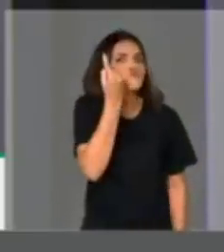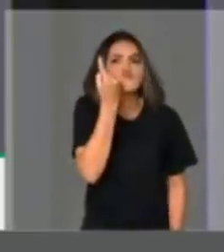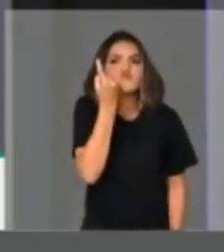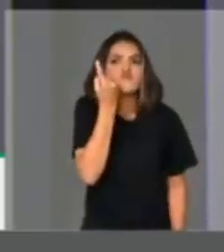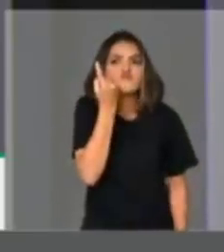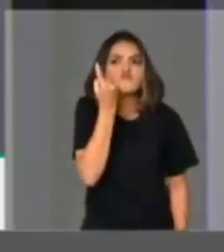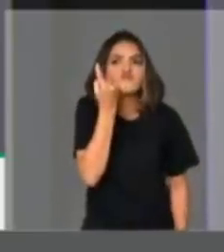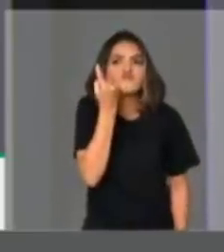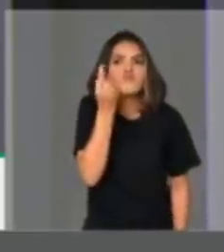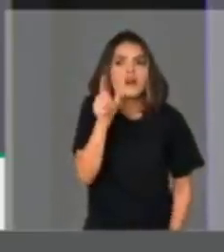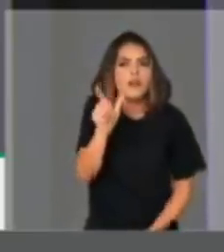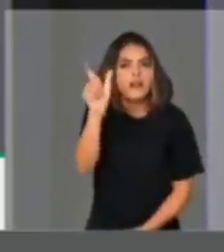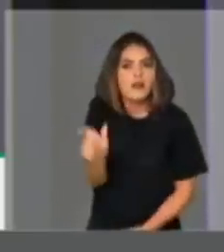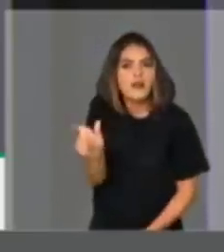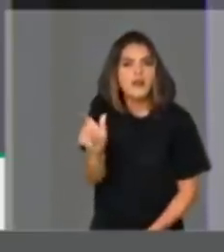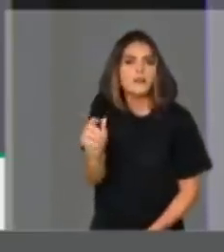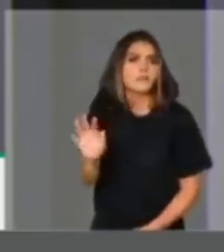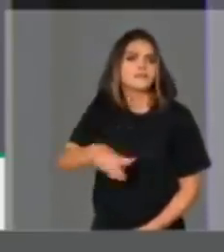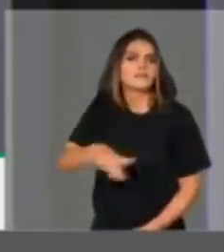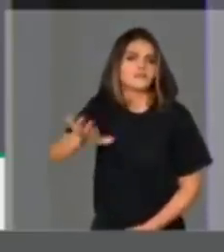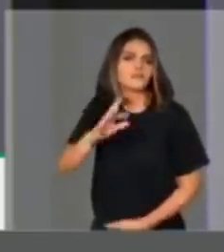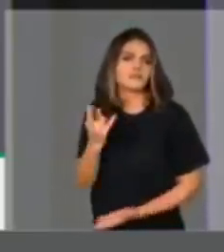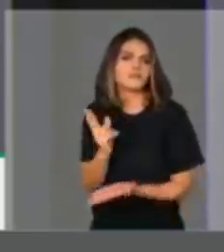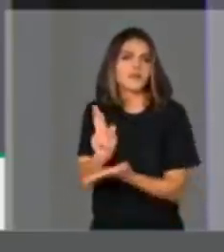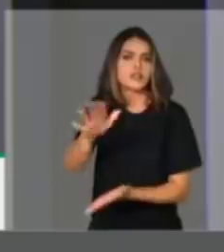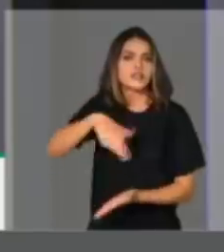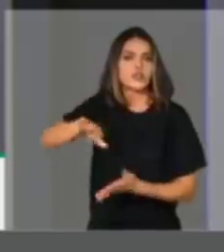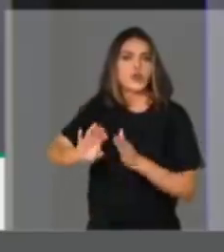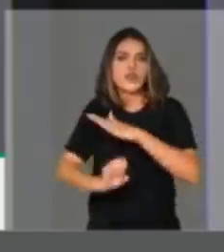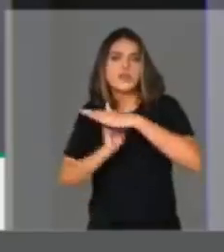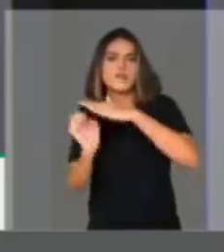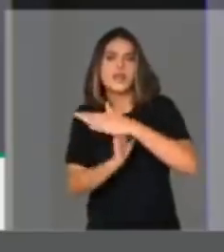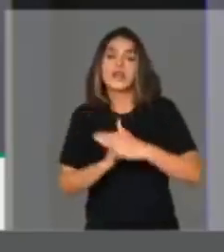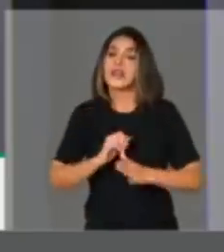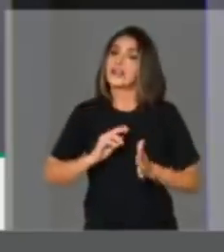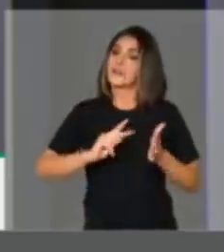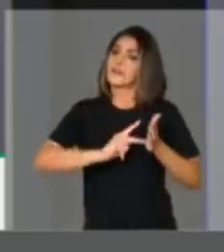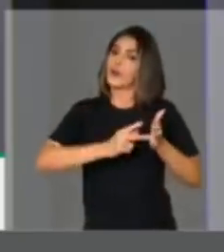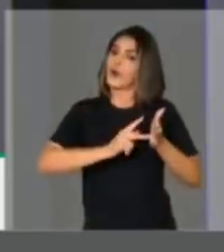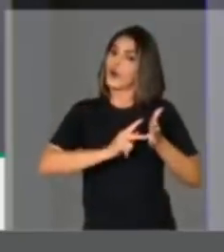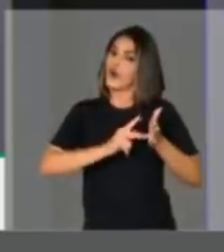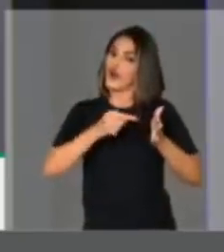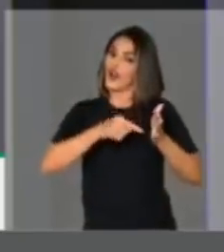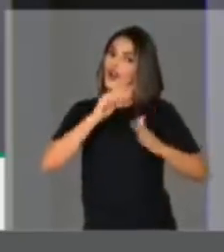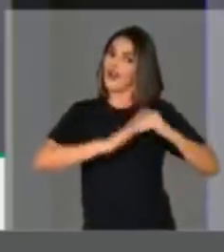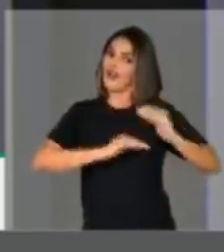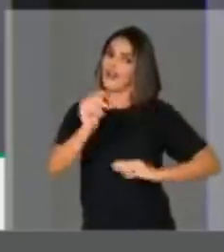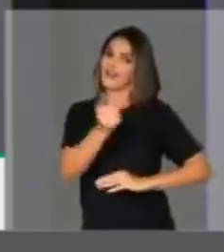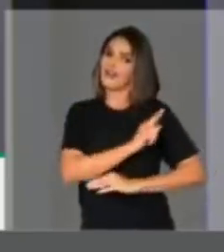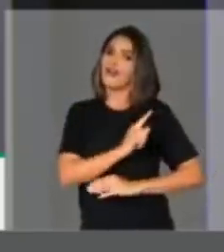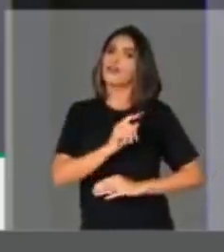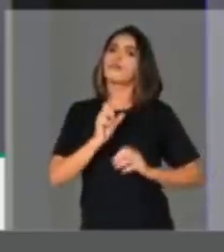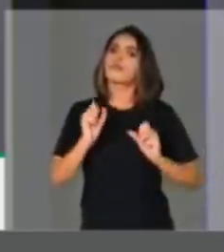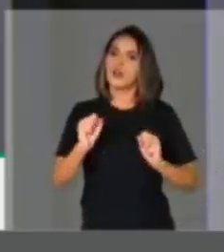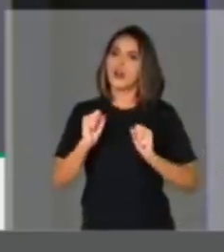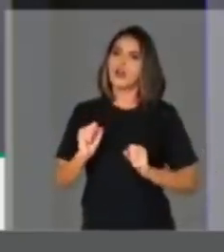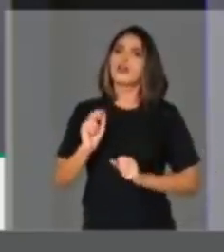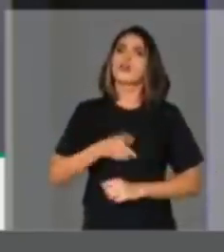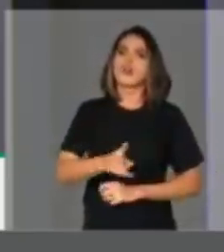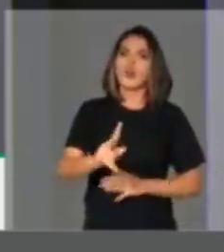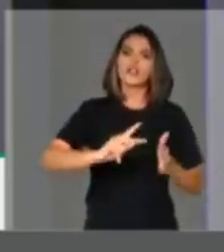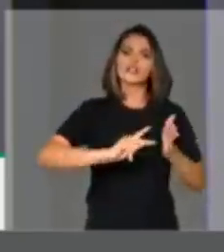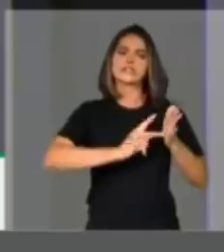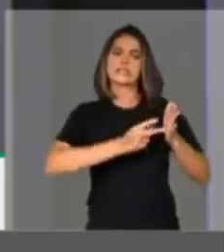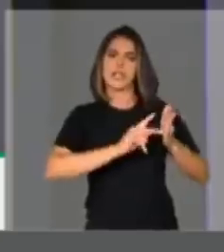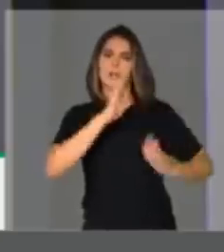uma mísera, infeliz alma do setor produtivo que não seja sindicalista profissional, ainda que seja de sindicato patronal, mas continua sendo